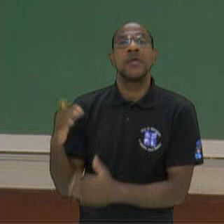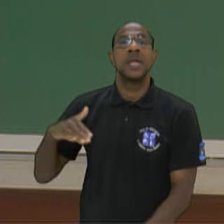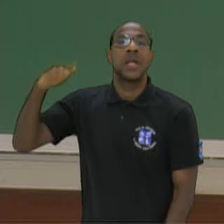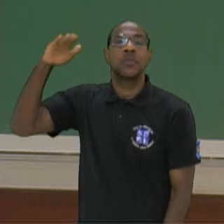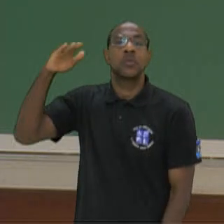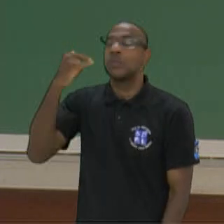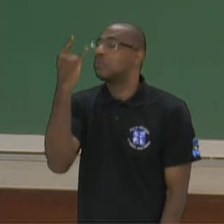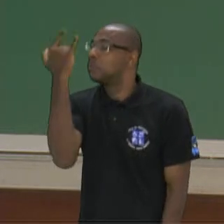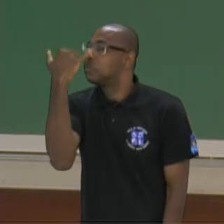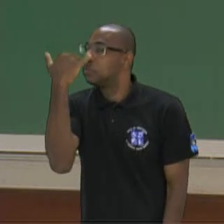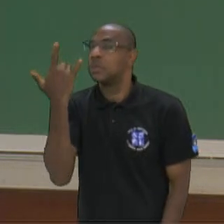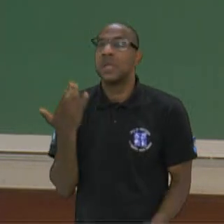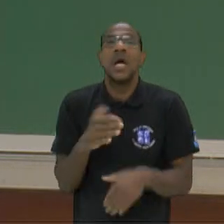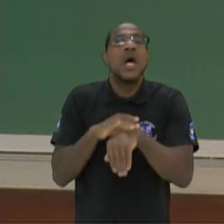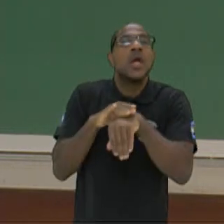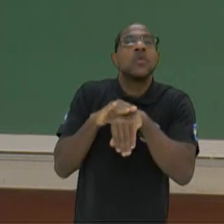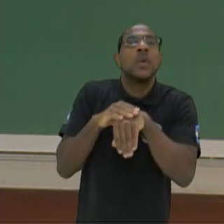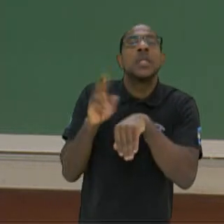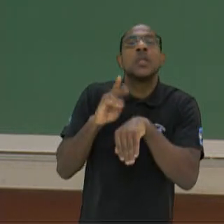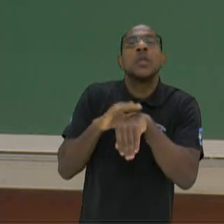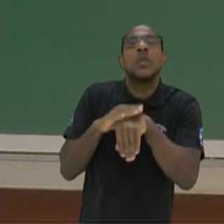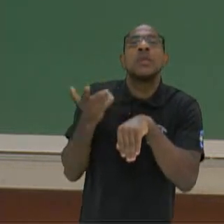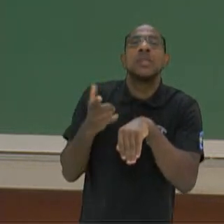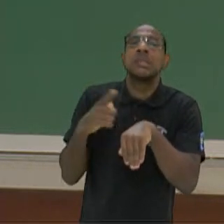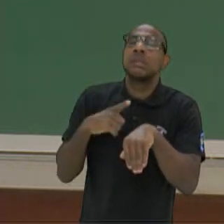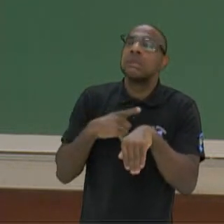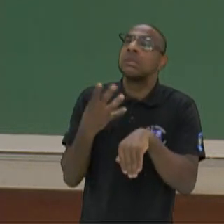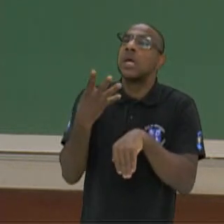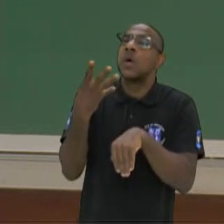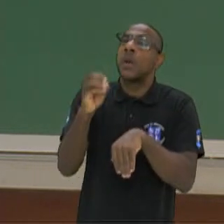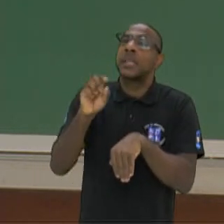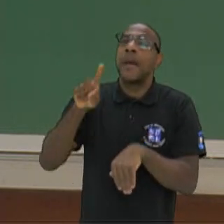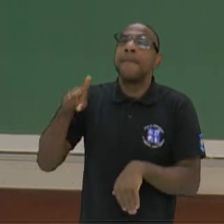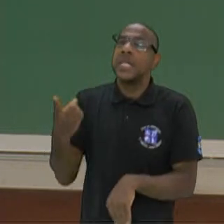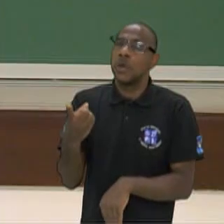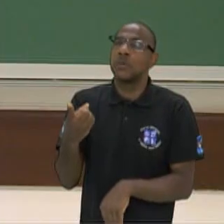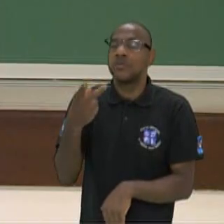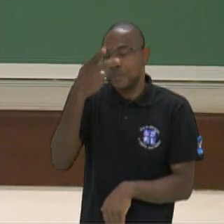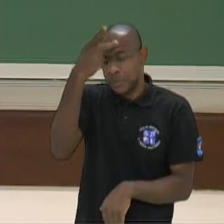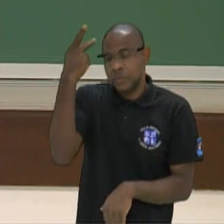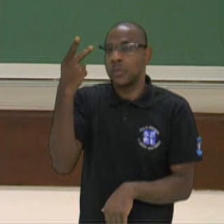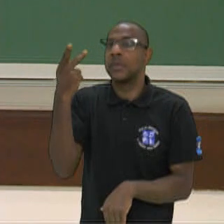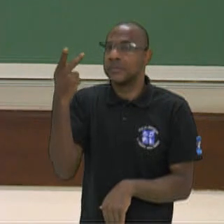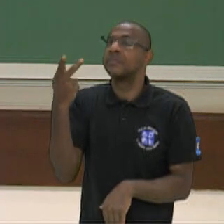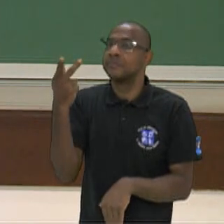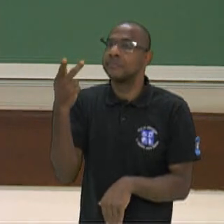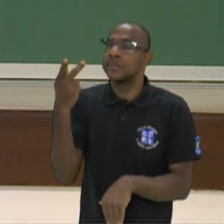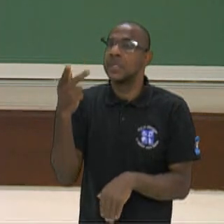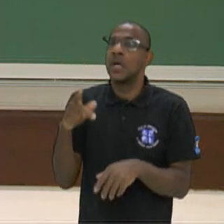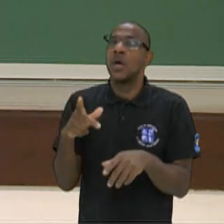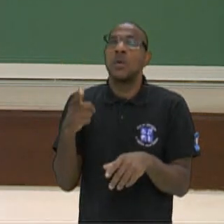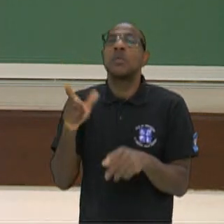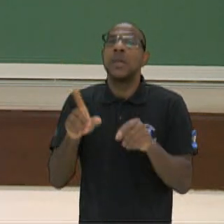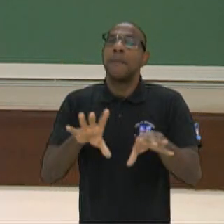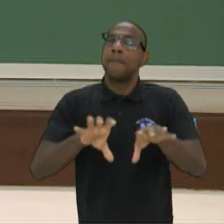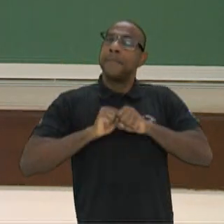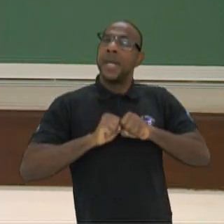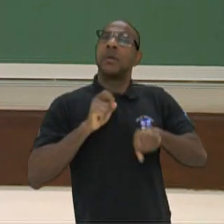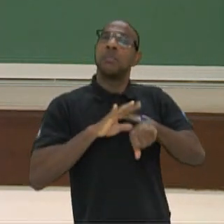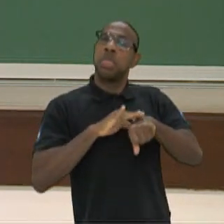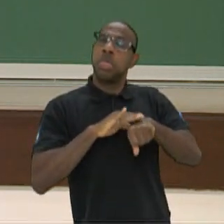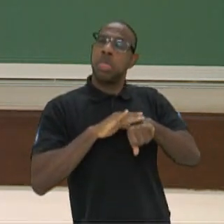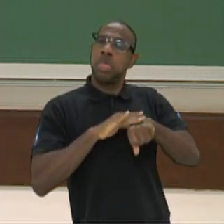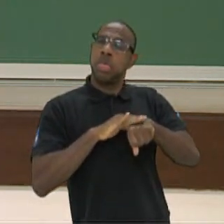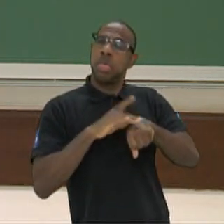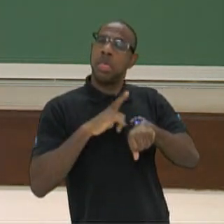sozinha, só uma dessas doenças, chega a atingir cerca de 40 milhões de pessoas em todo o mundo. Quer dizer, um número enorme, né, pessoal? Apesar de nem todos os